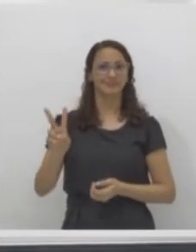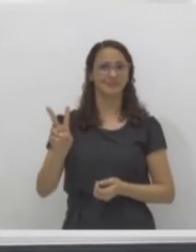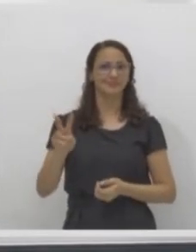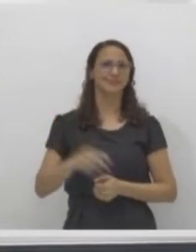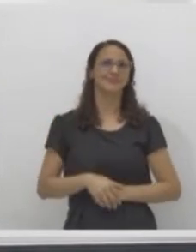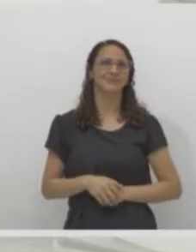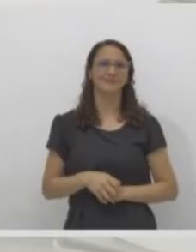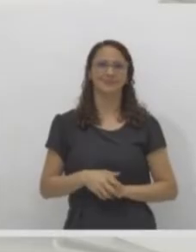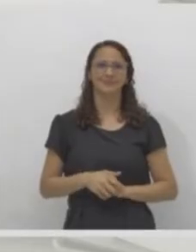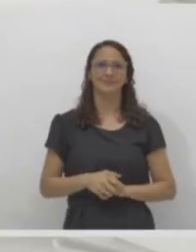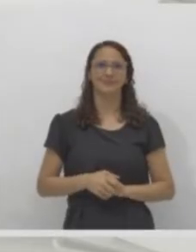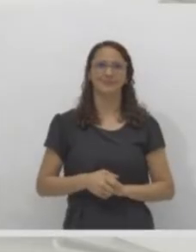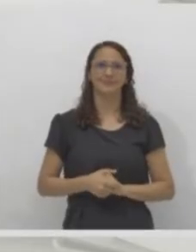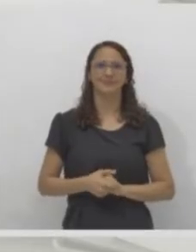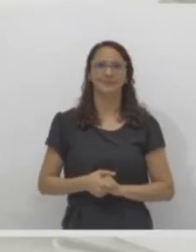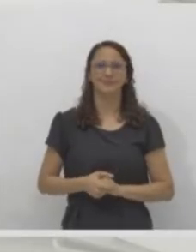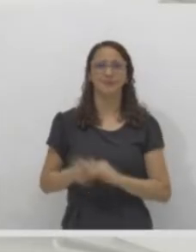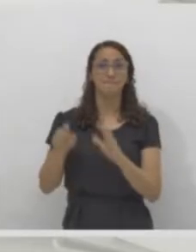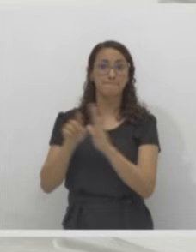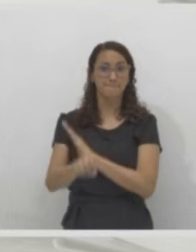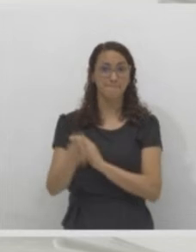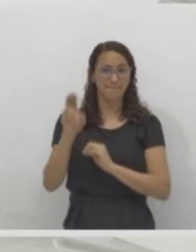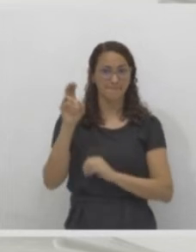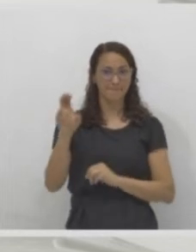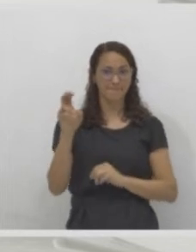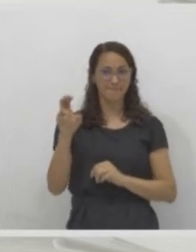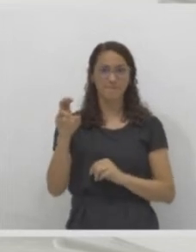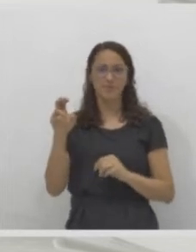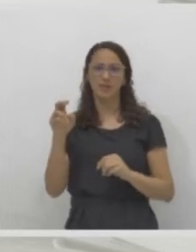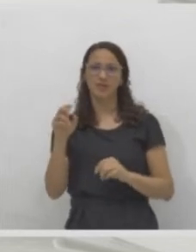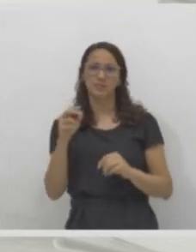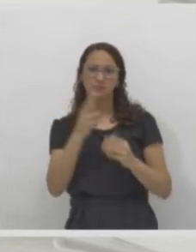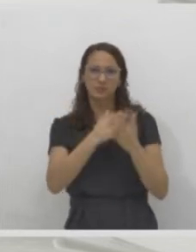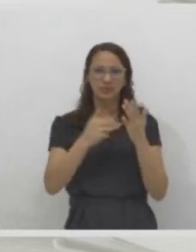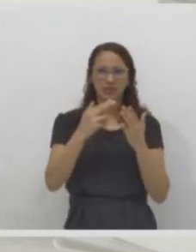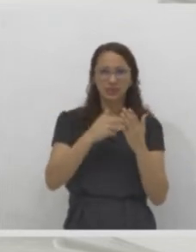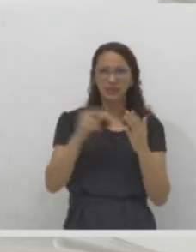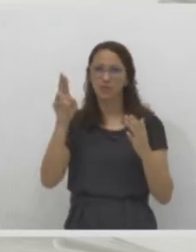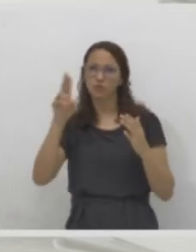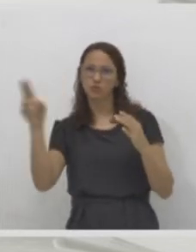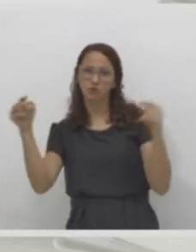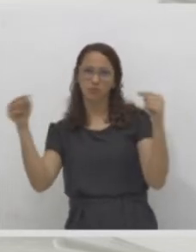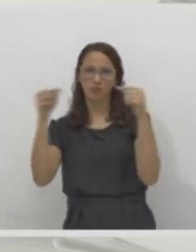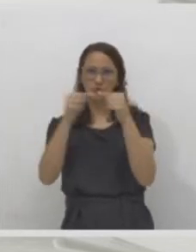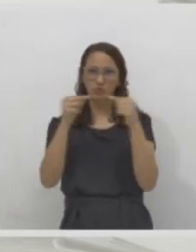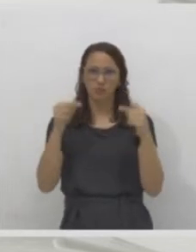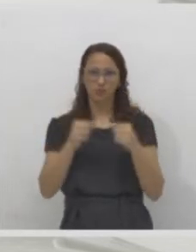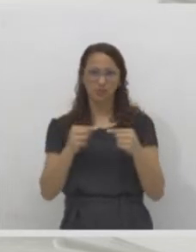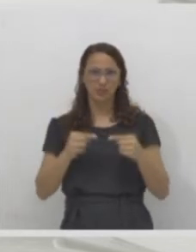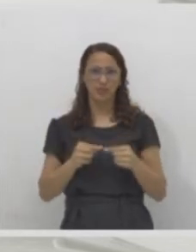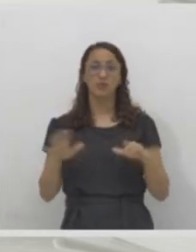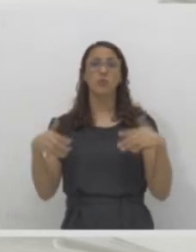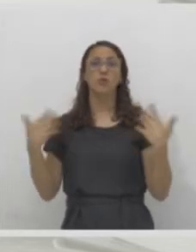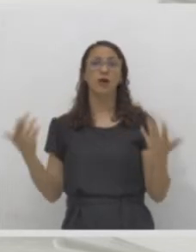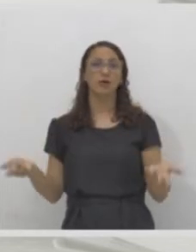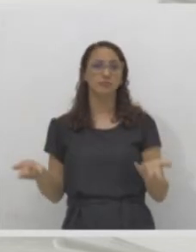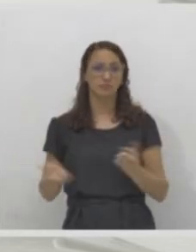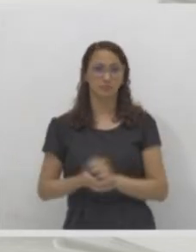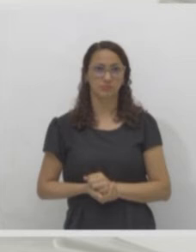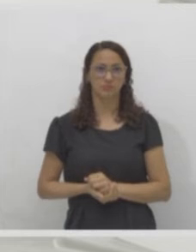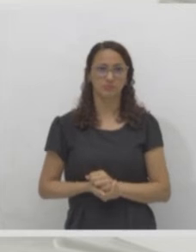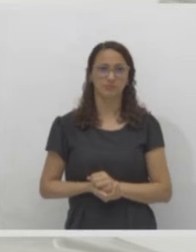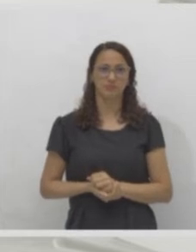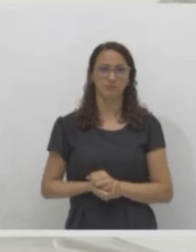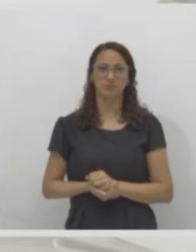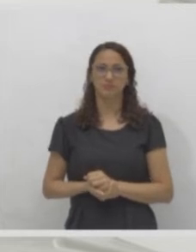uma. Questão 5. Associe as imagens aos nomes dos instrumentos astronômicos. Nós